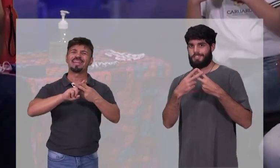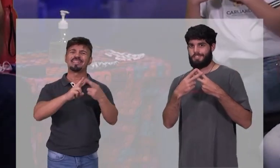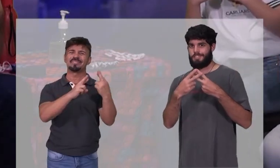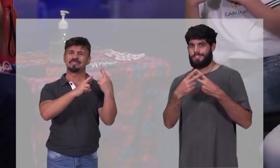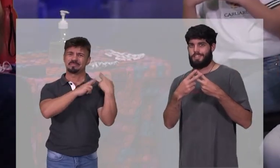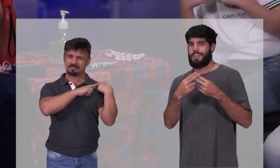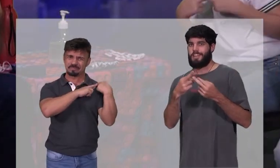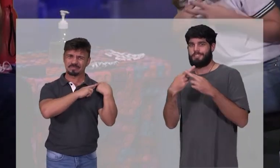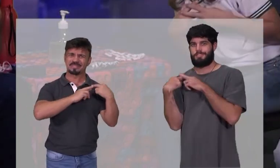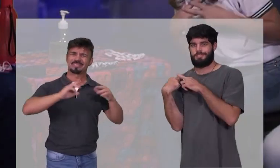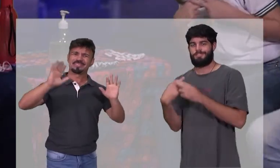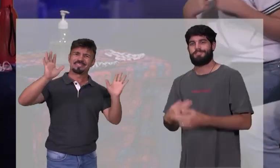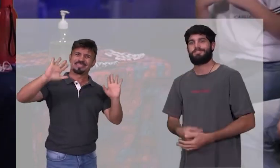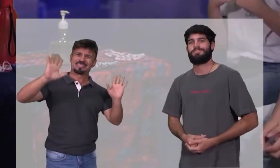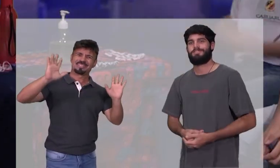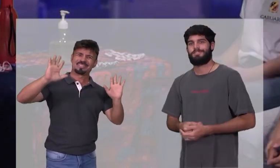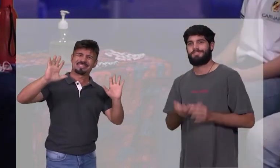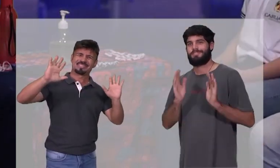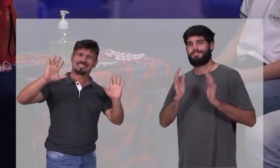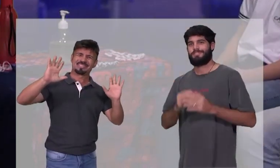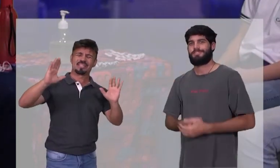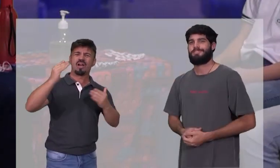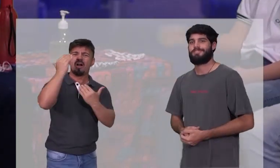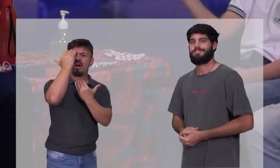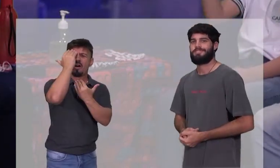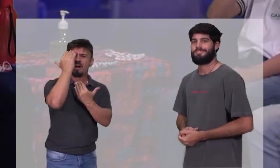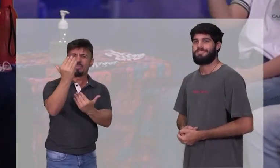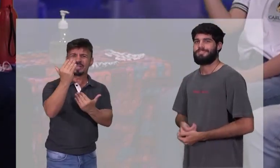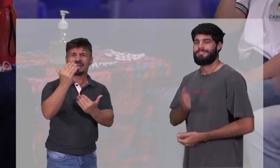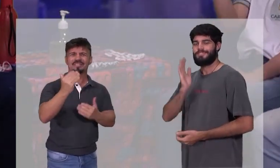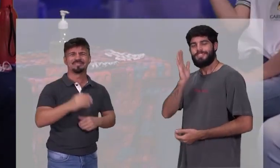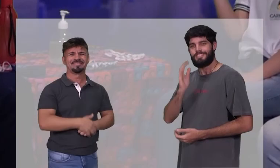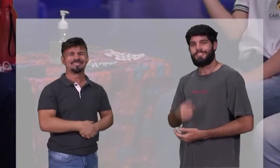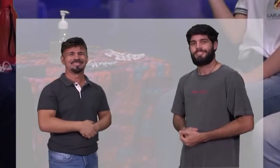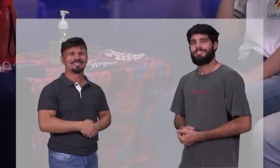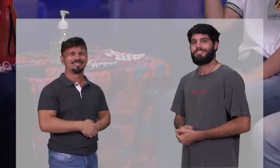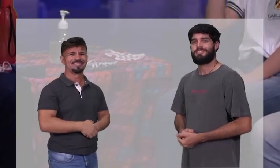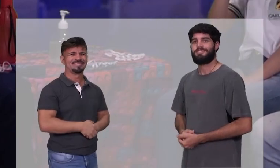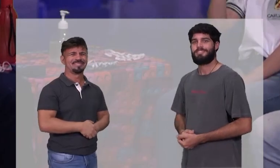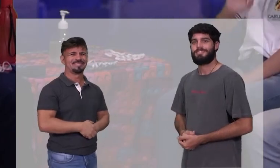Hashtag responsabilidade, tá? Até mais, gente. Muito obrigado. Até. Tchau. Tchau.